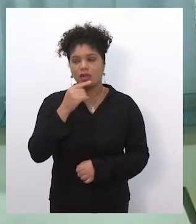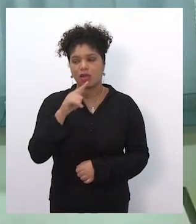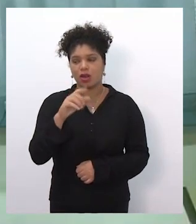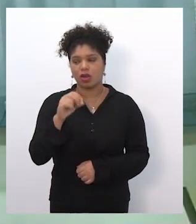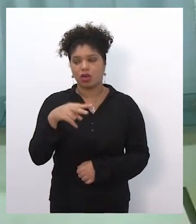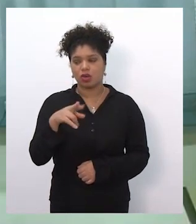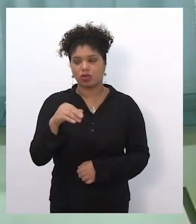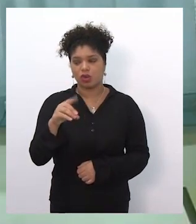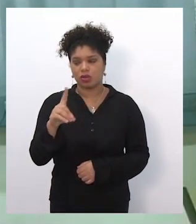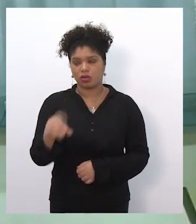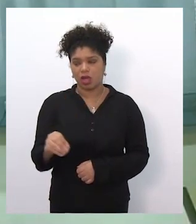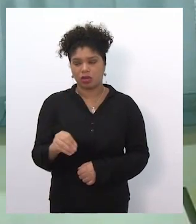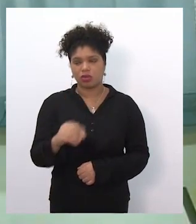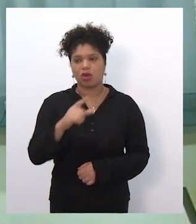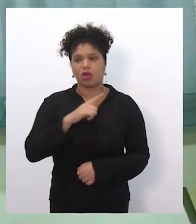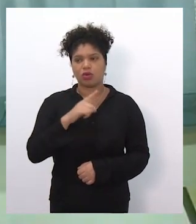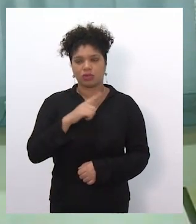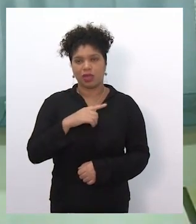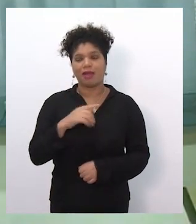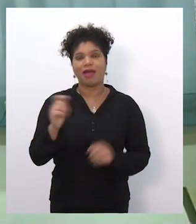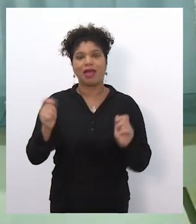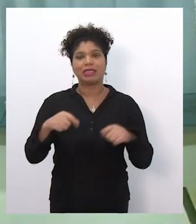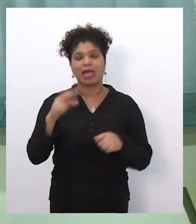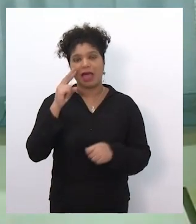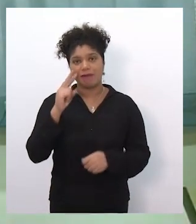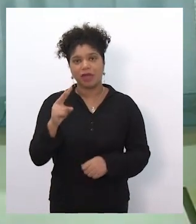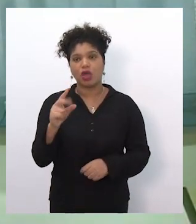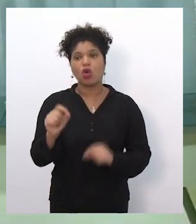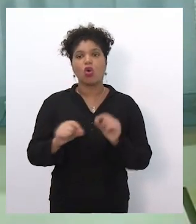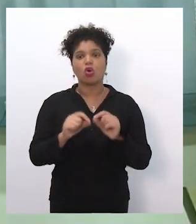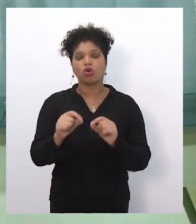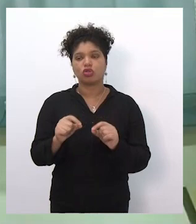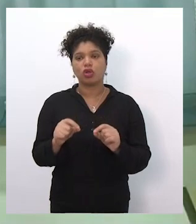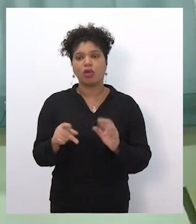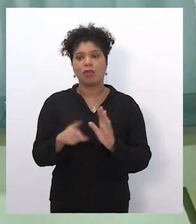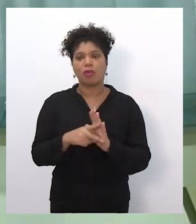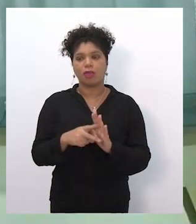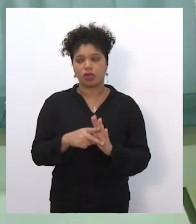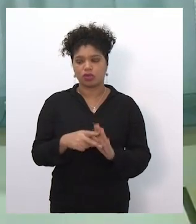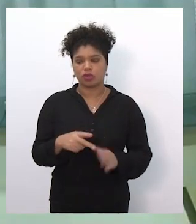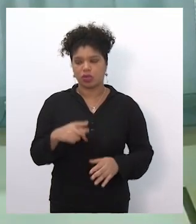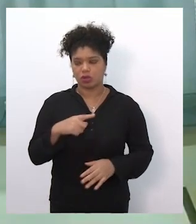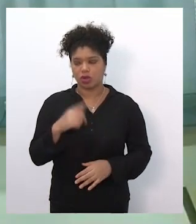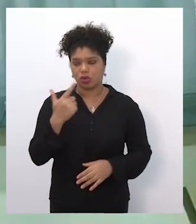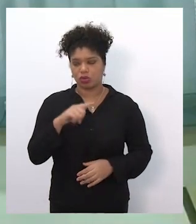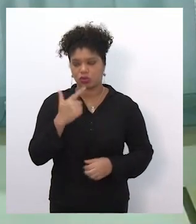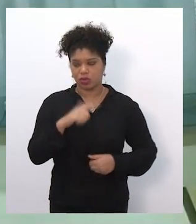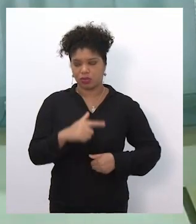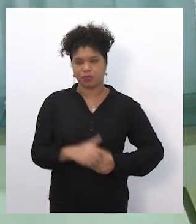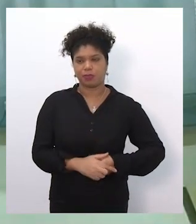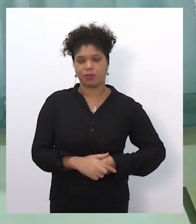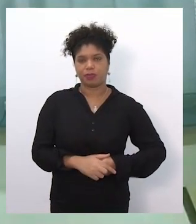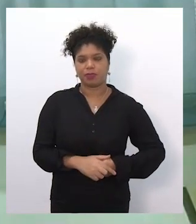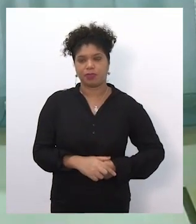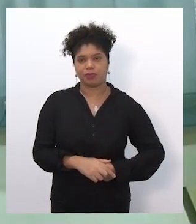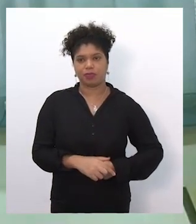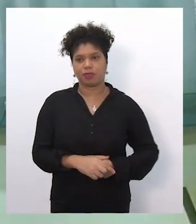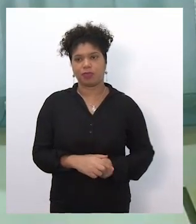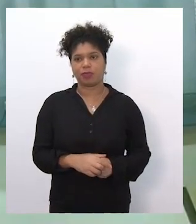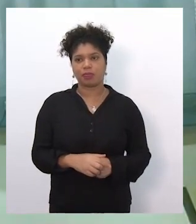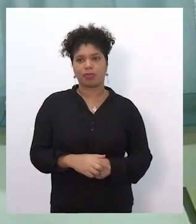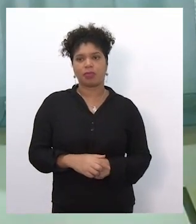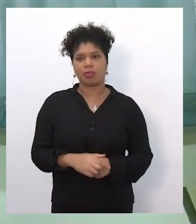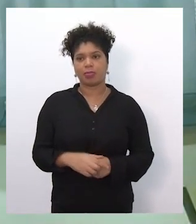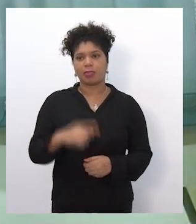outra coisa bacana aqui, ó, que é possível ver também os slots pela BIOS, né? Pela BIOS dá para ver como que está